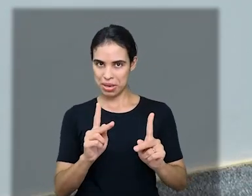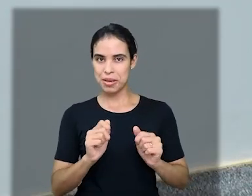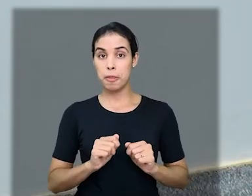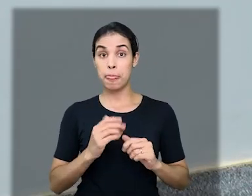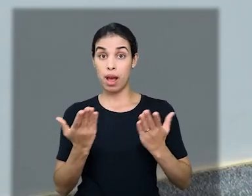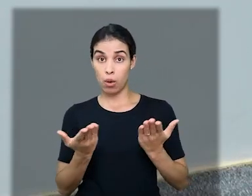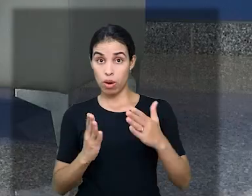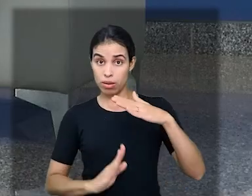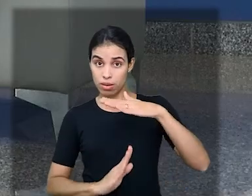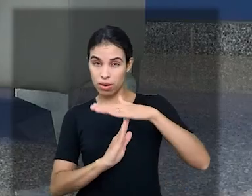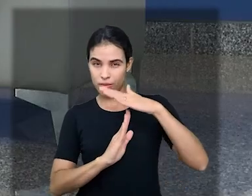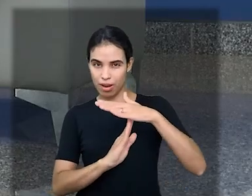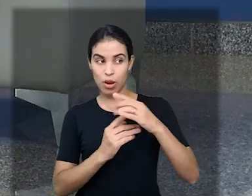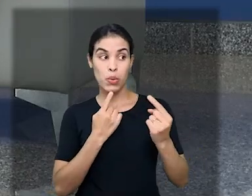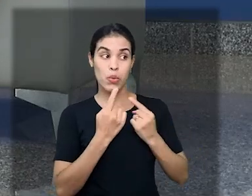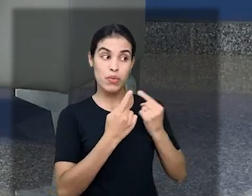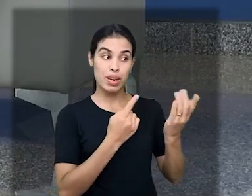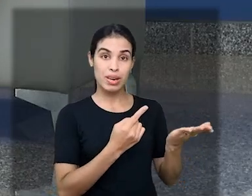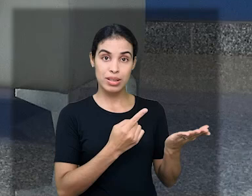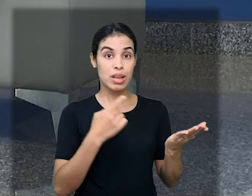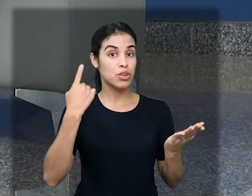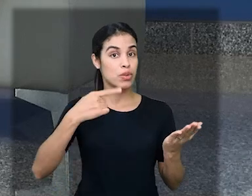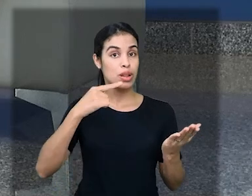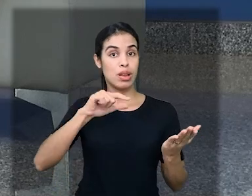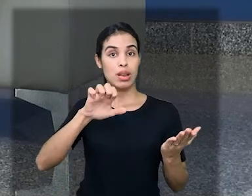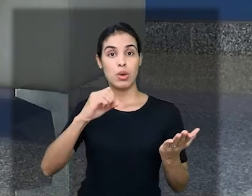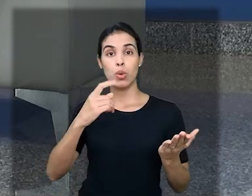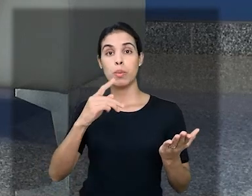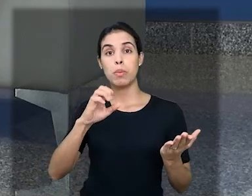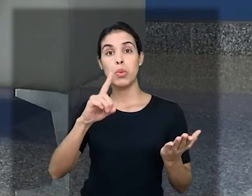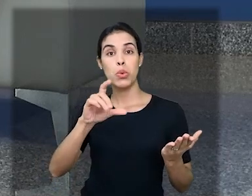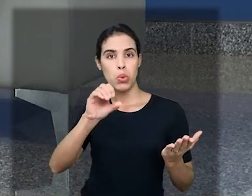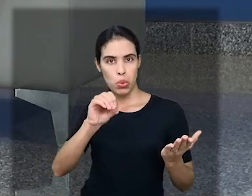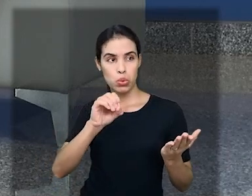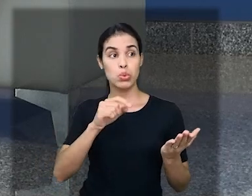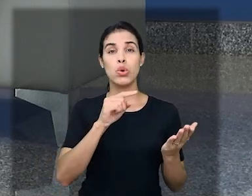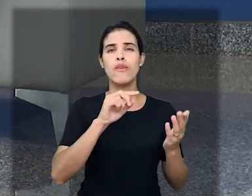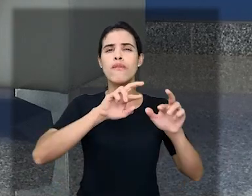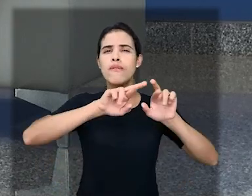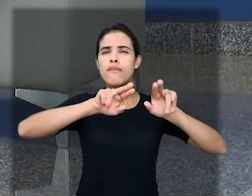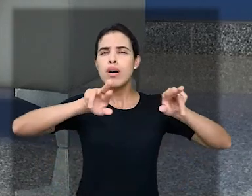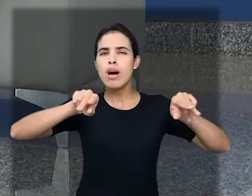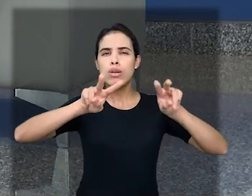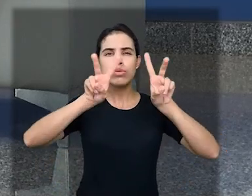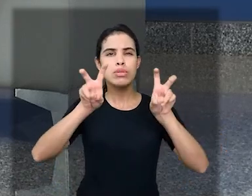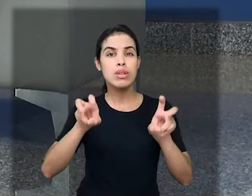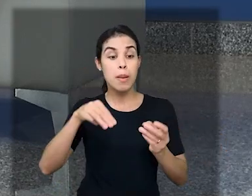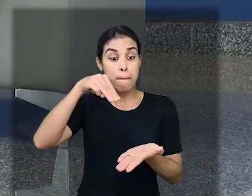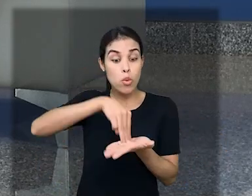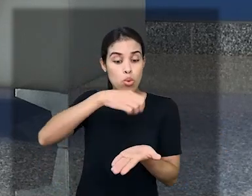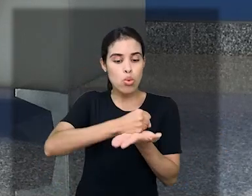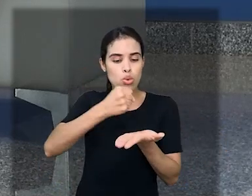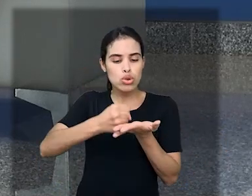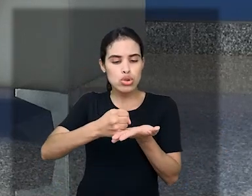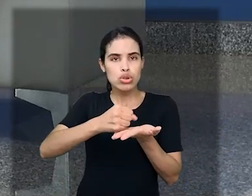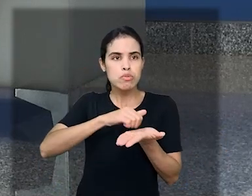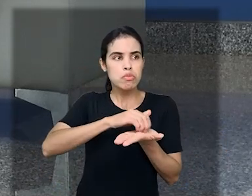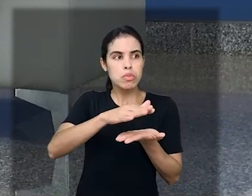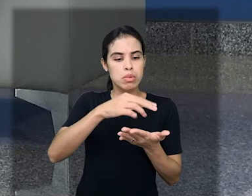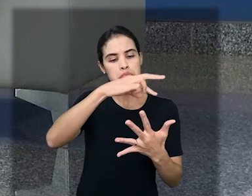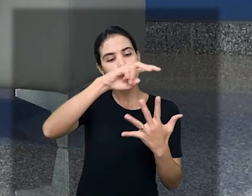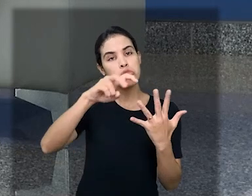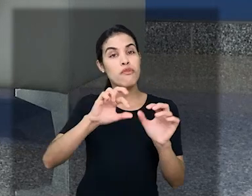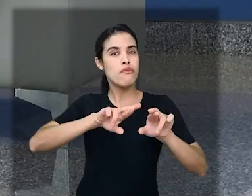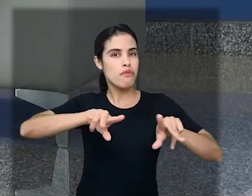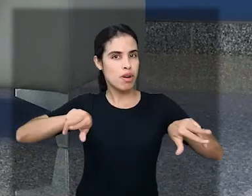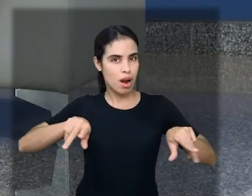vai para um rápido intervalo. Estamos conversando hoje com o advogado Leopoldo Siqueira, que está esclarecendo para nós várias dúvidas sobre o que é a demissão por